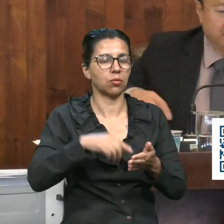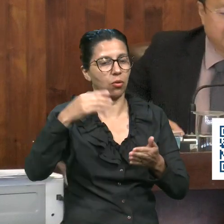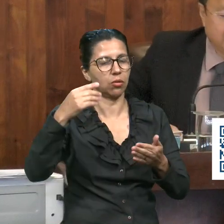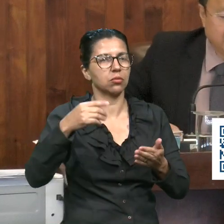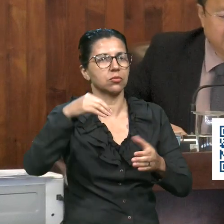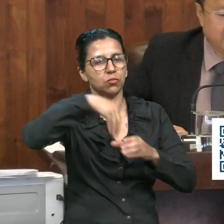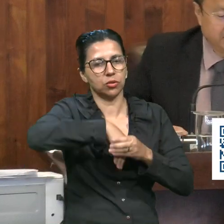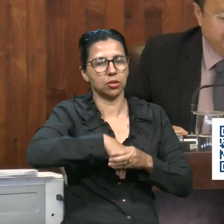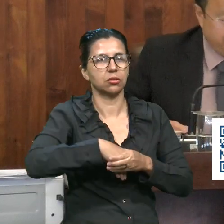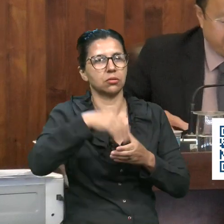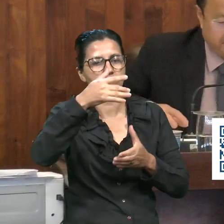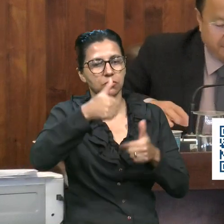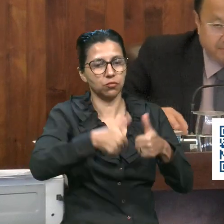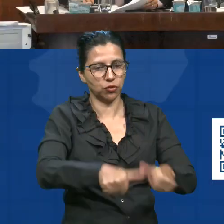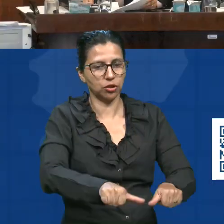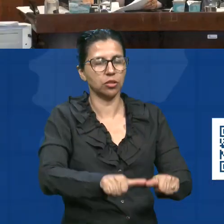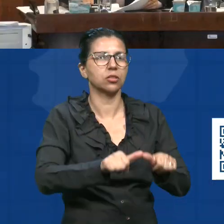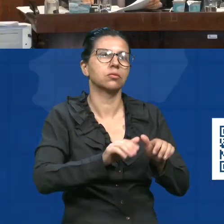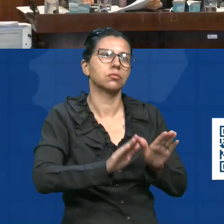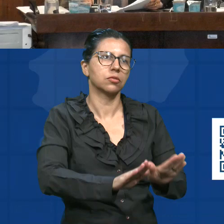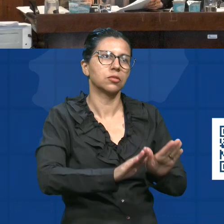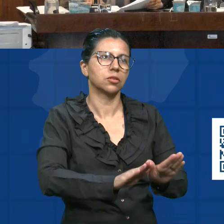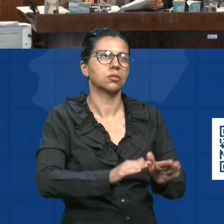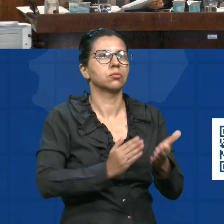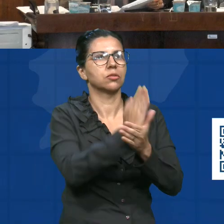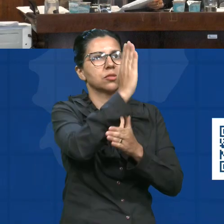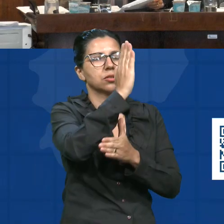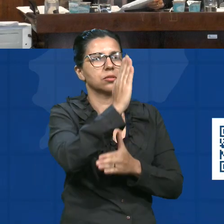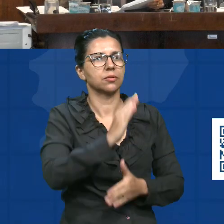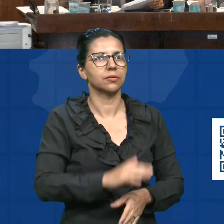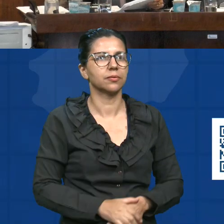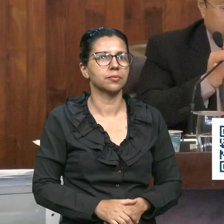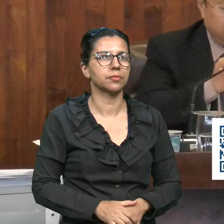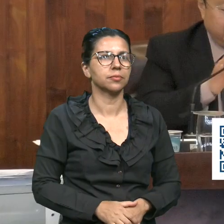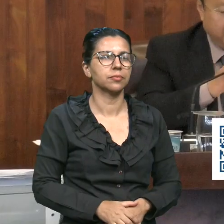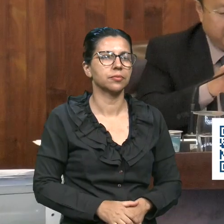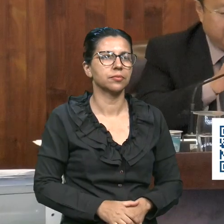votação. Os vereadores que estão favoráveis permaneçam como se encontram. Aprovado.